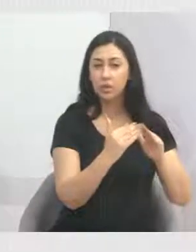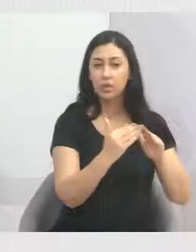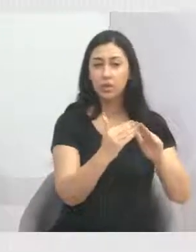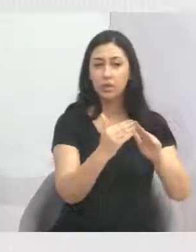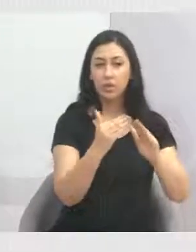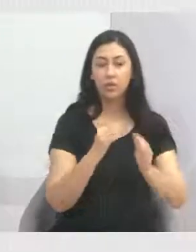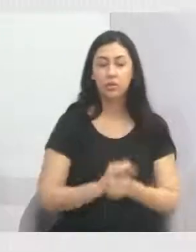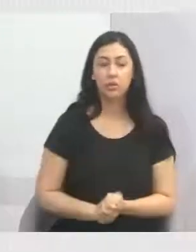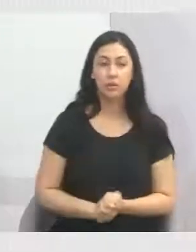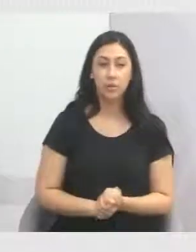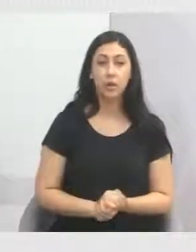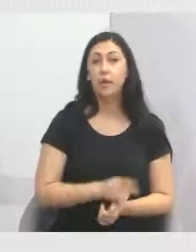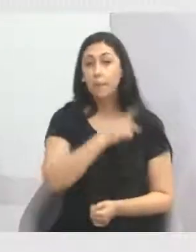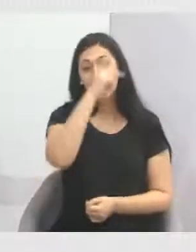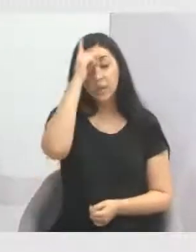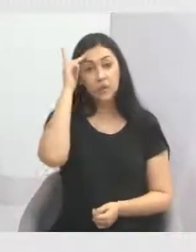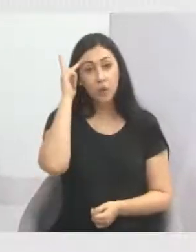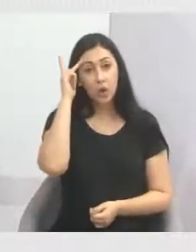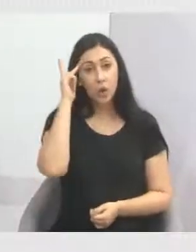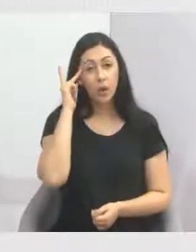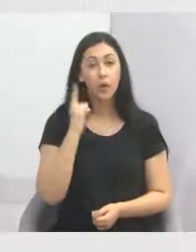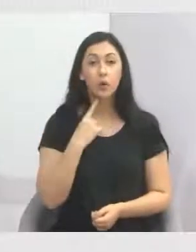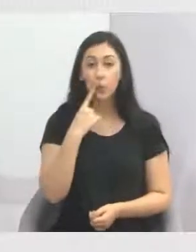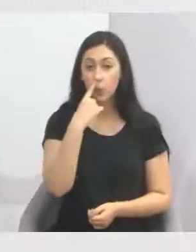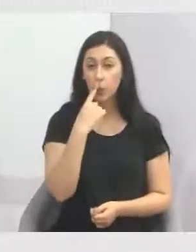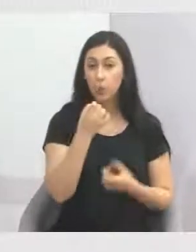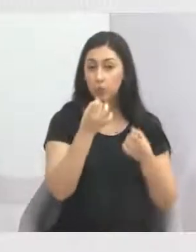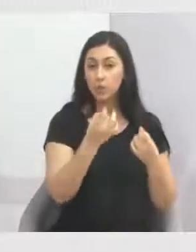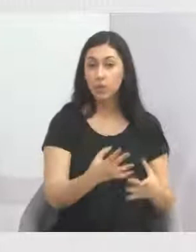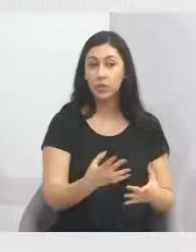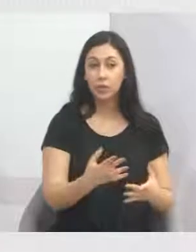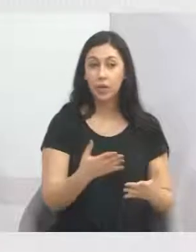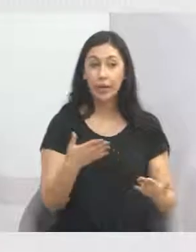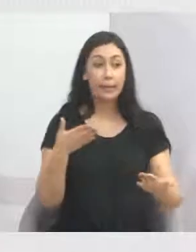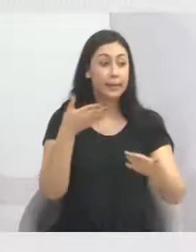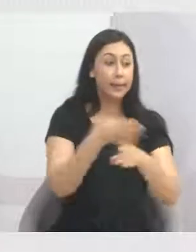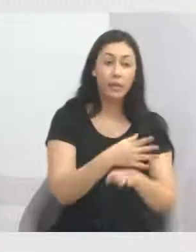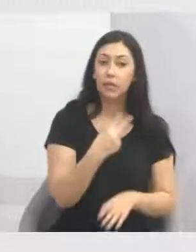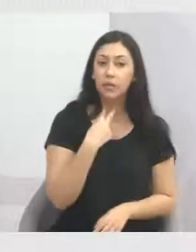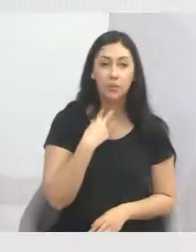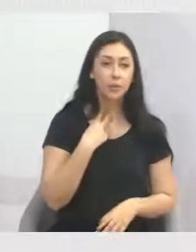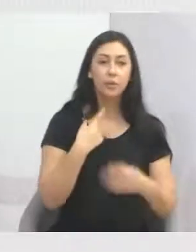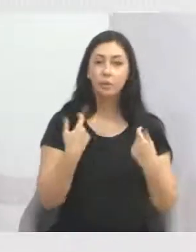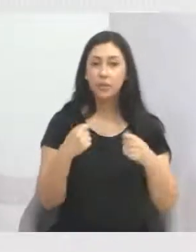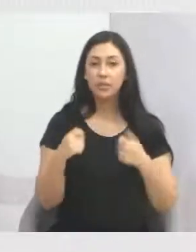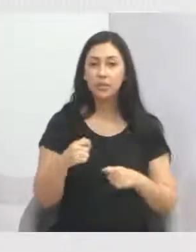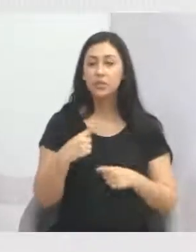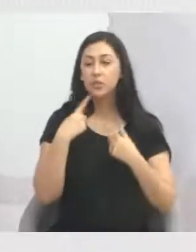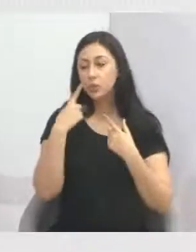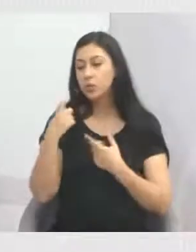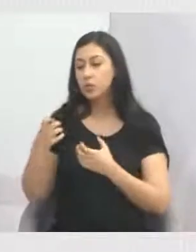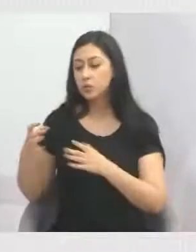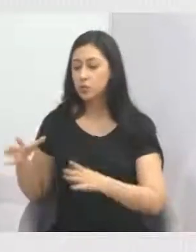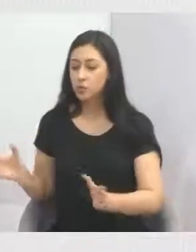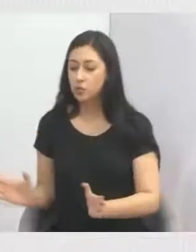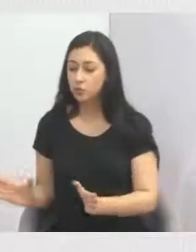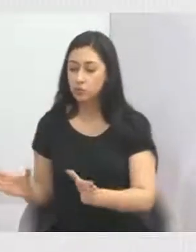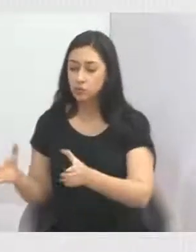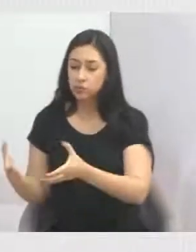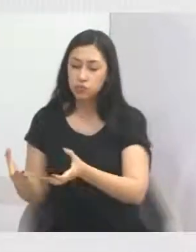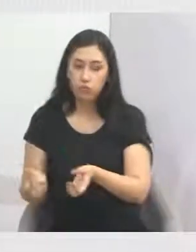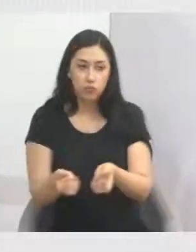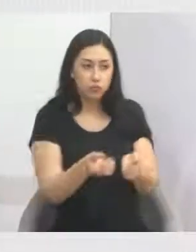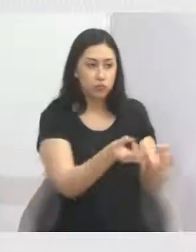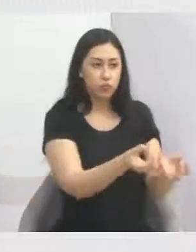o recolhedor de lixo, ele não pode entrar dentro da vila. A vila tem que tirar o lixo. Então faz um recuo